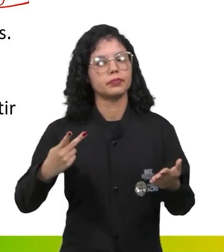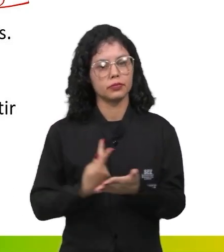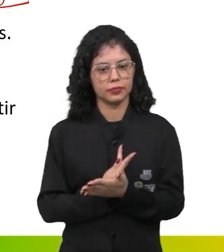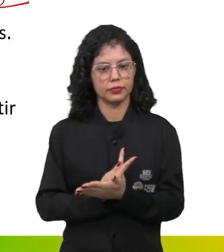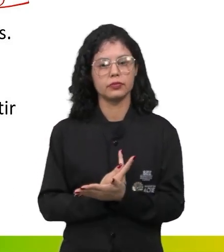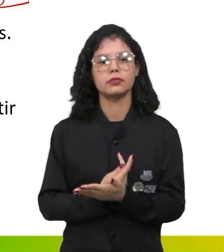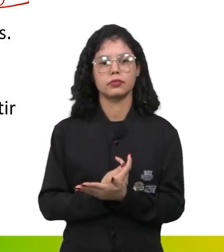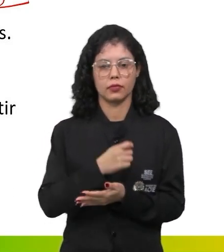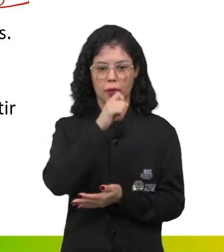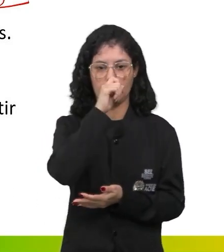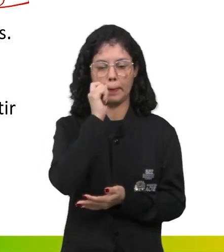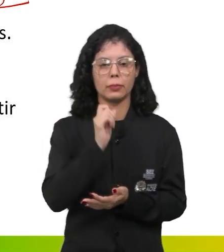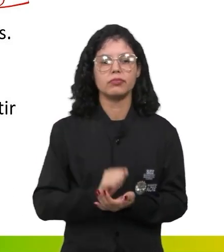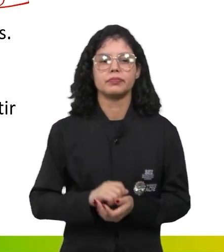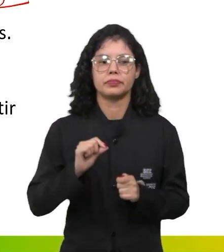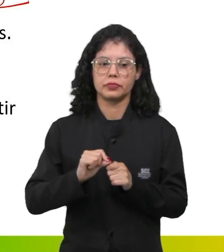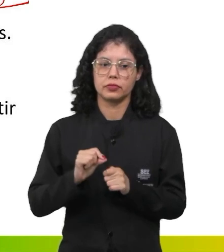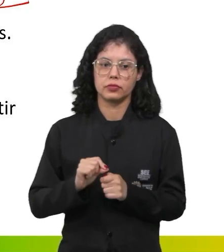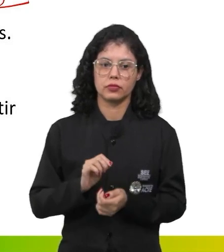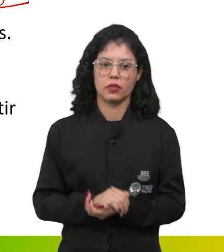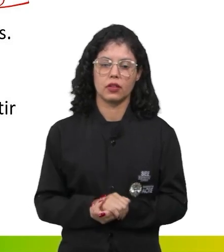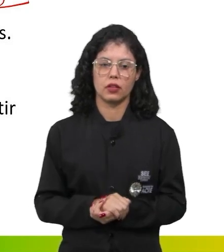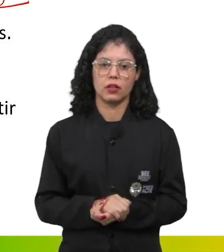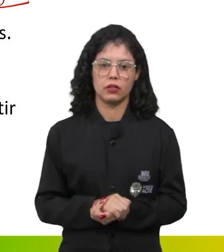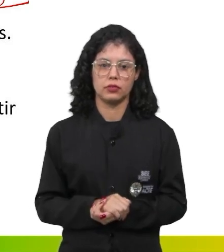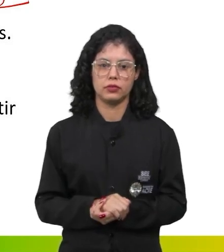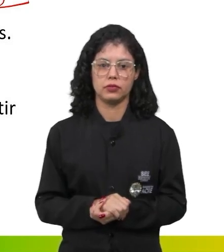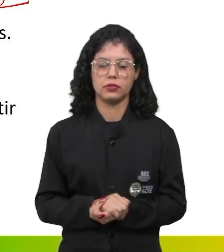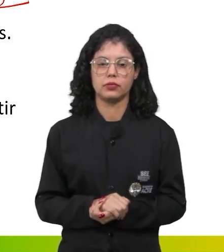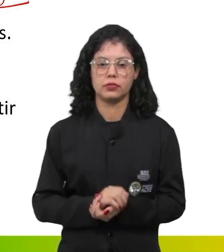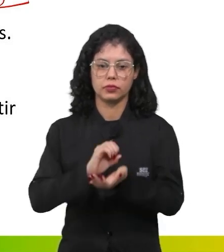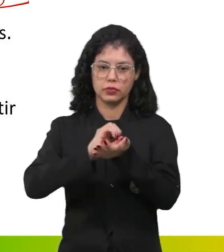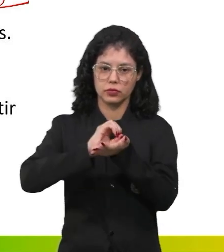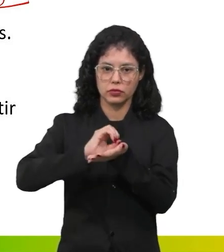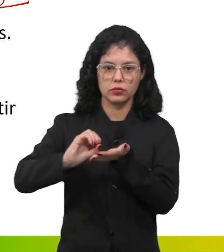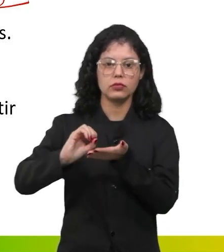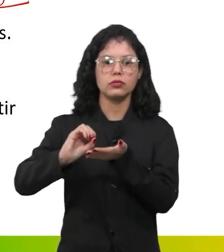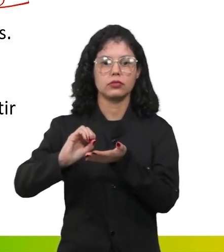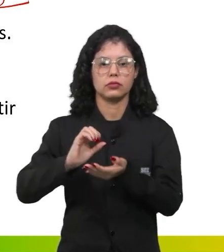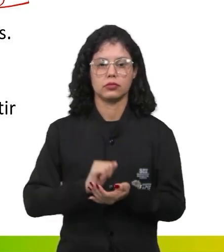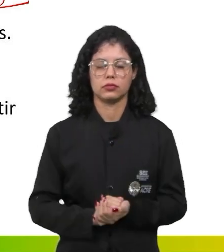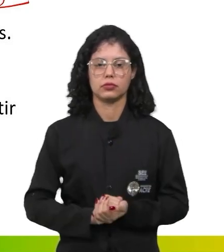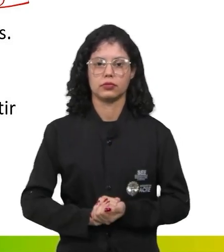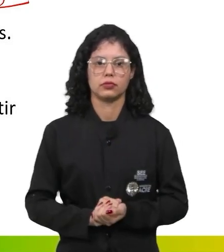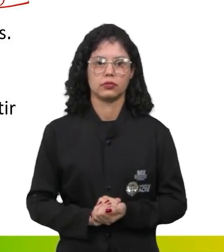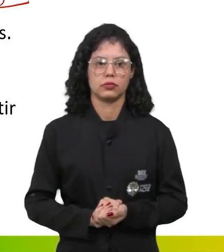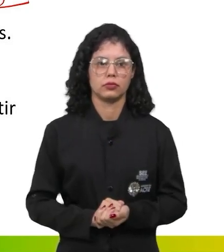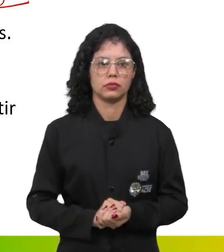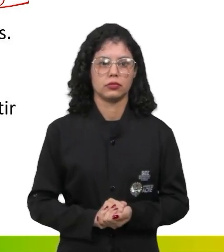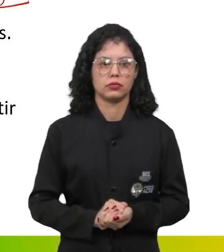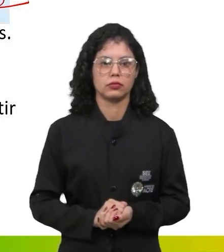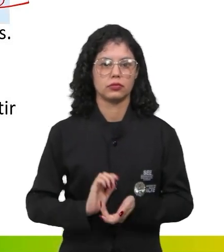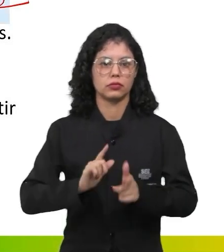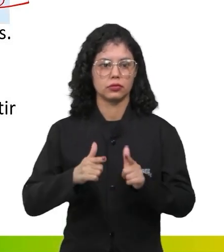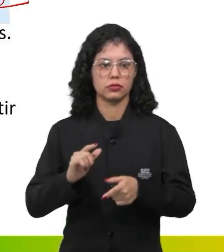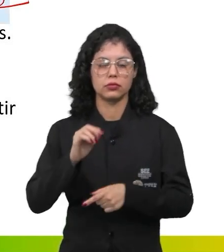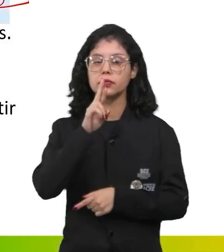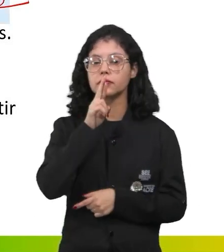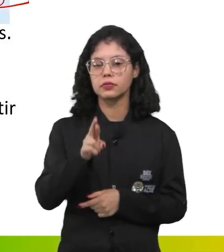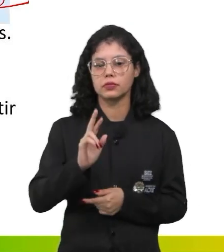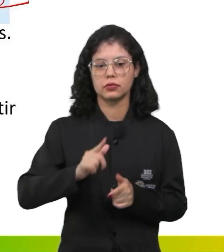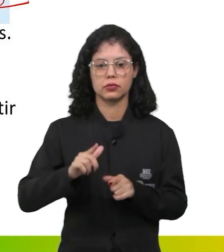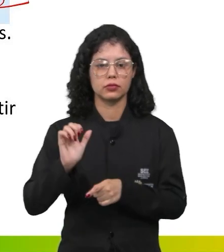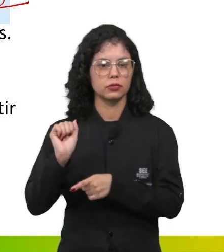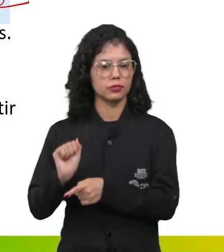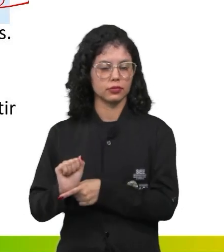né, os conservados se formaram, mas através das moléculas orgânicas. Então, aqui nós temos a nossa